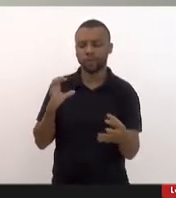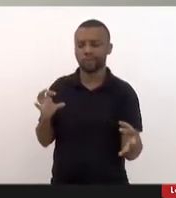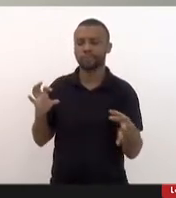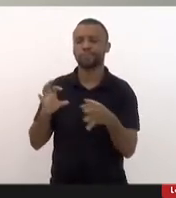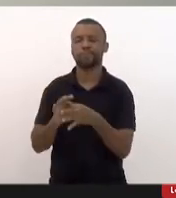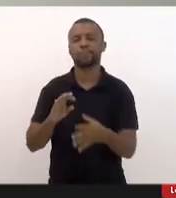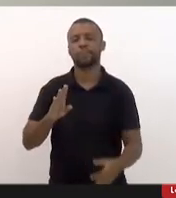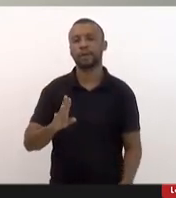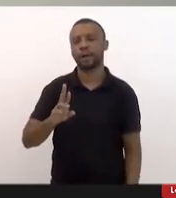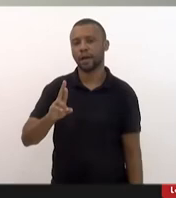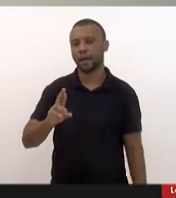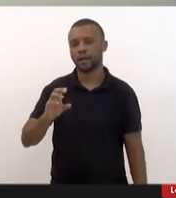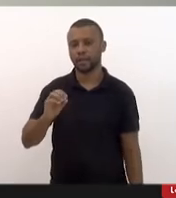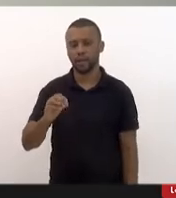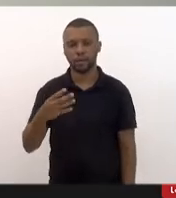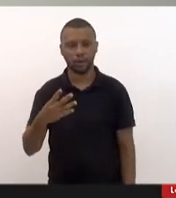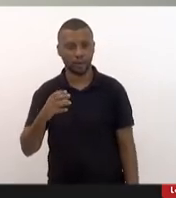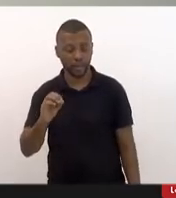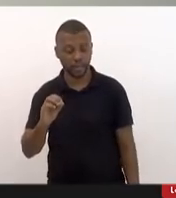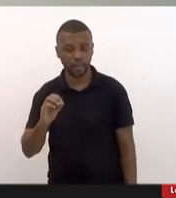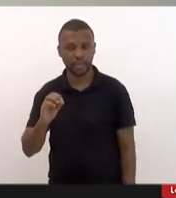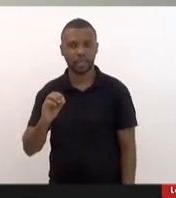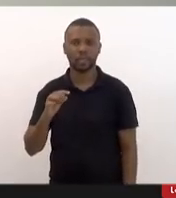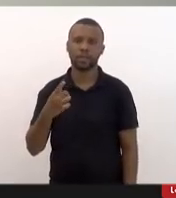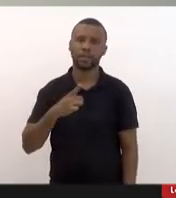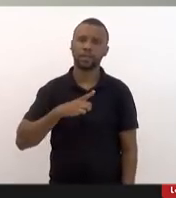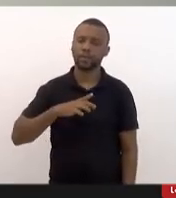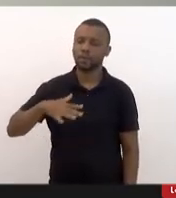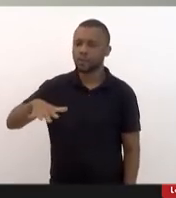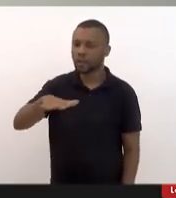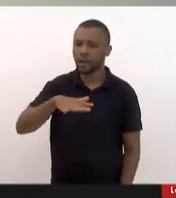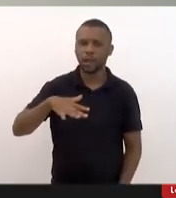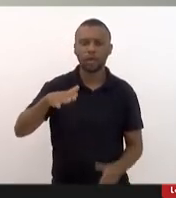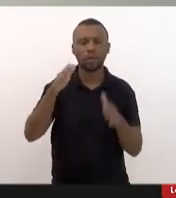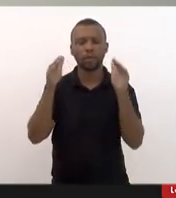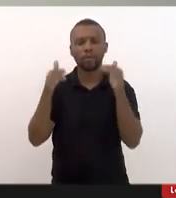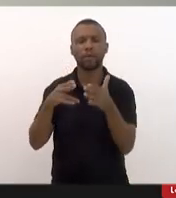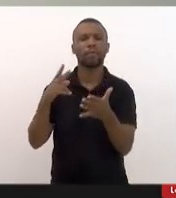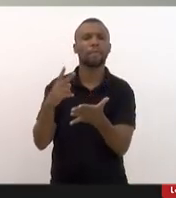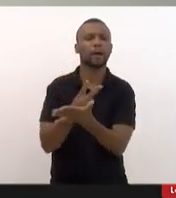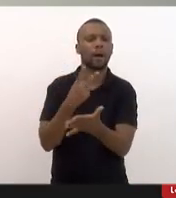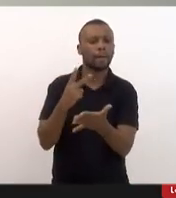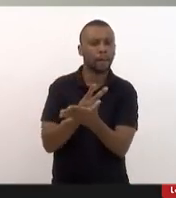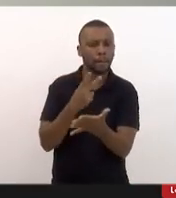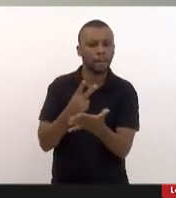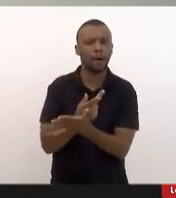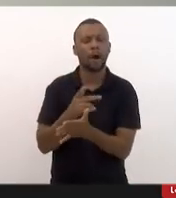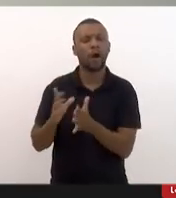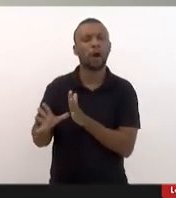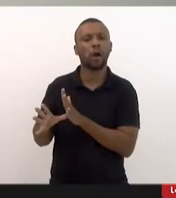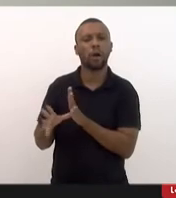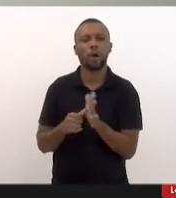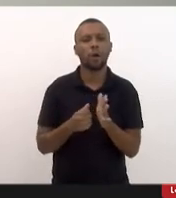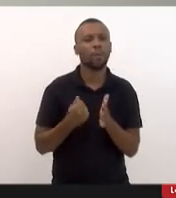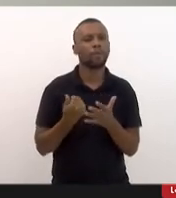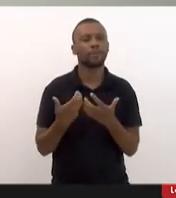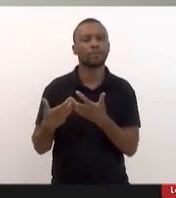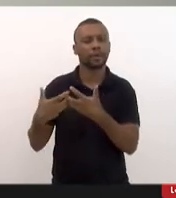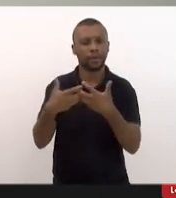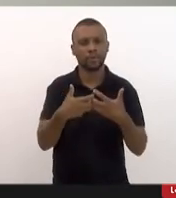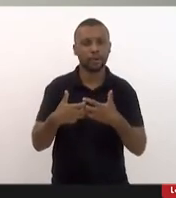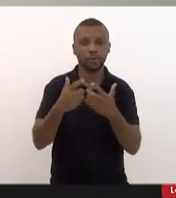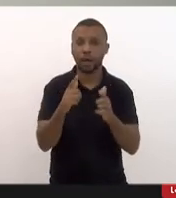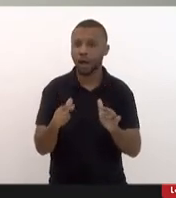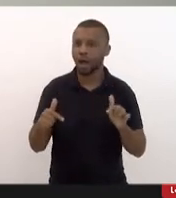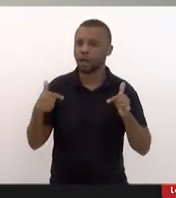por exemplo, em Campos Elíseos, a gente tem nessa região uma concentração de ocorrências de roubo de carga, né? Então, a atuação integrada